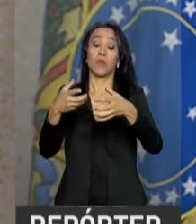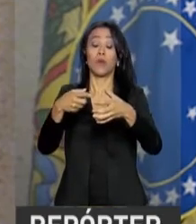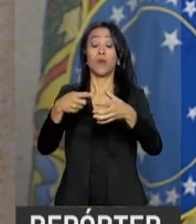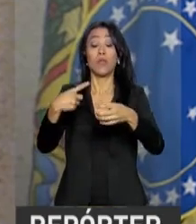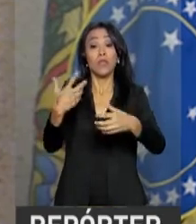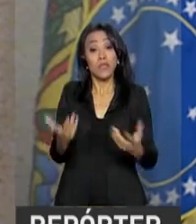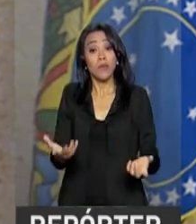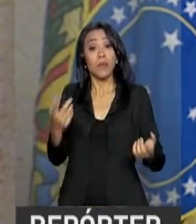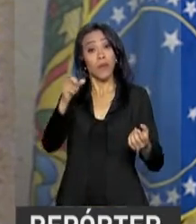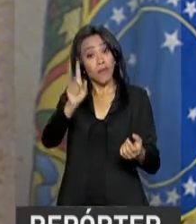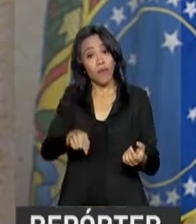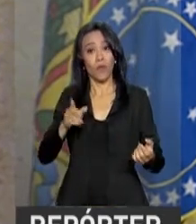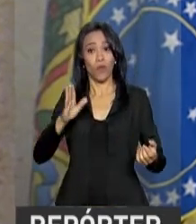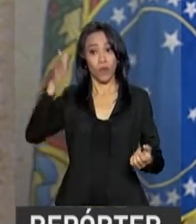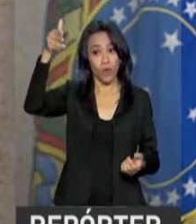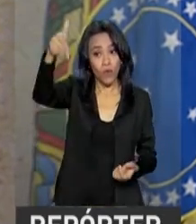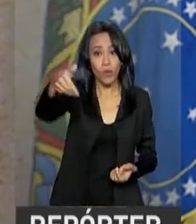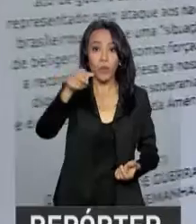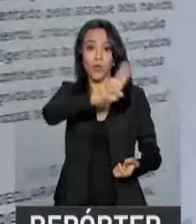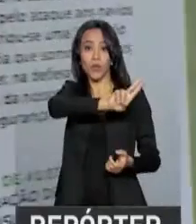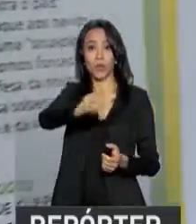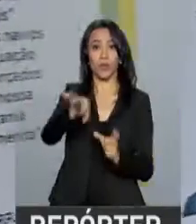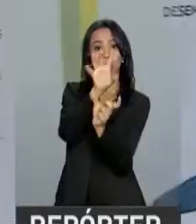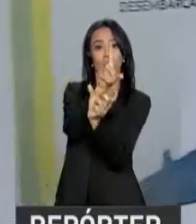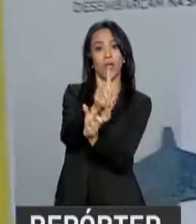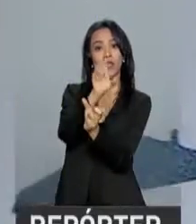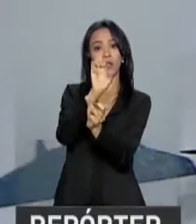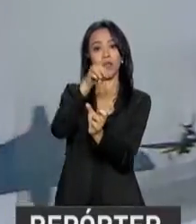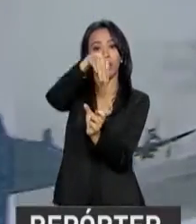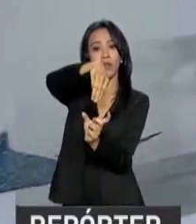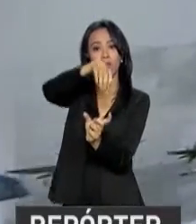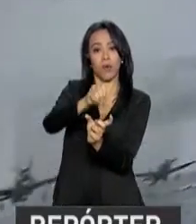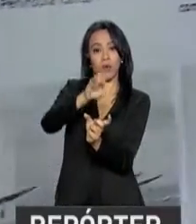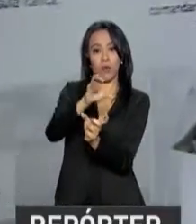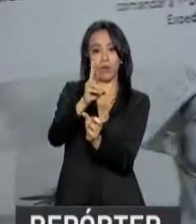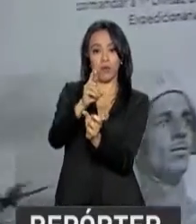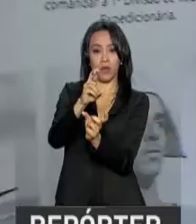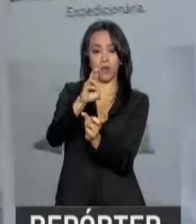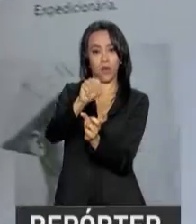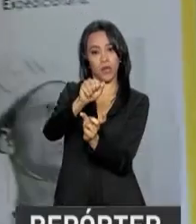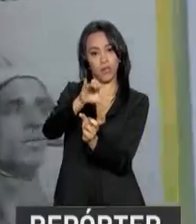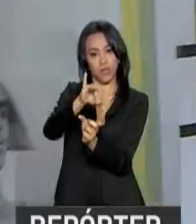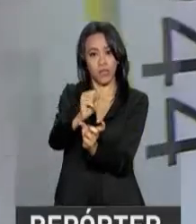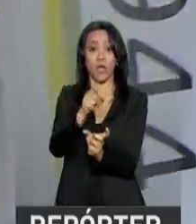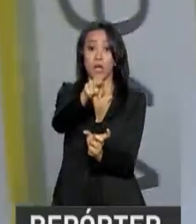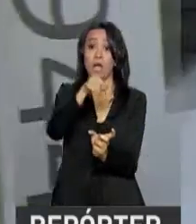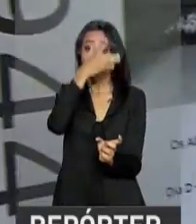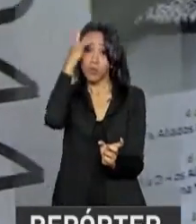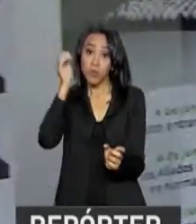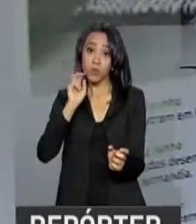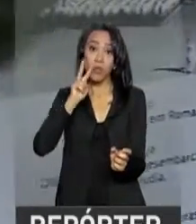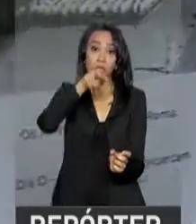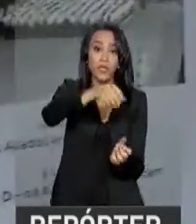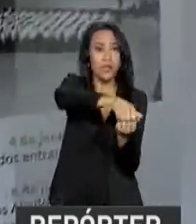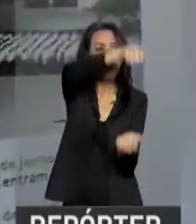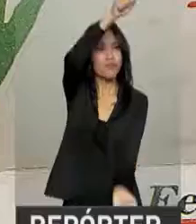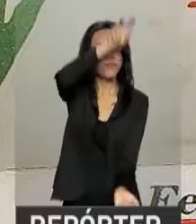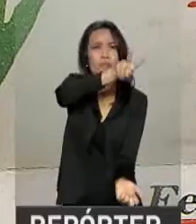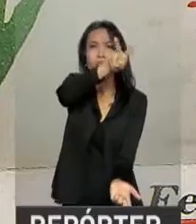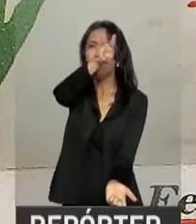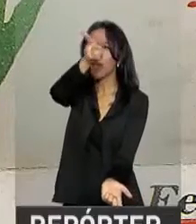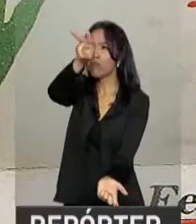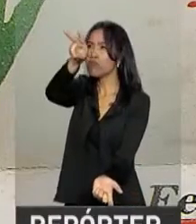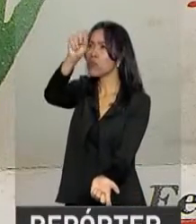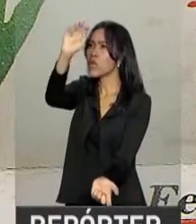que foram combater em nome da democracia. O público também pode conferir um grande painel com toda a cronologia do conflito,